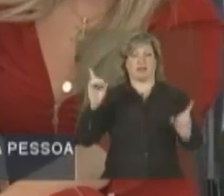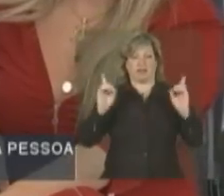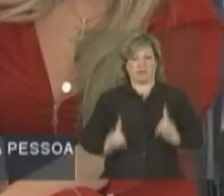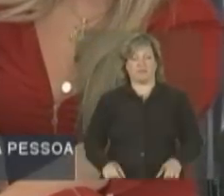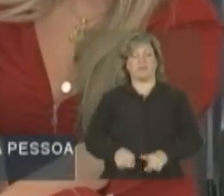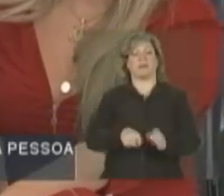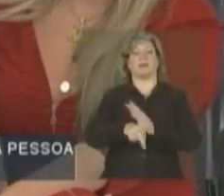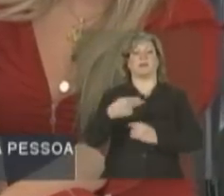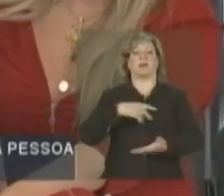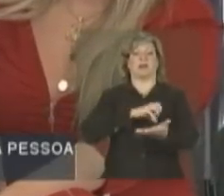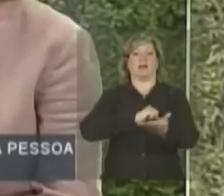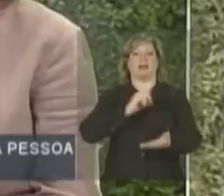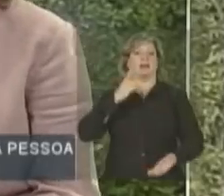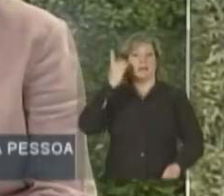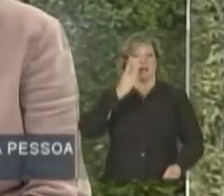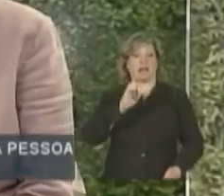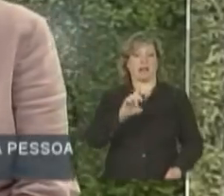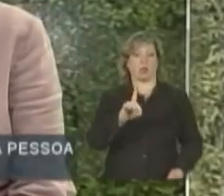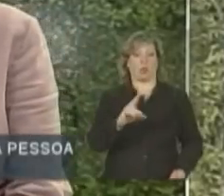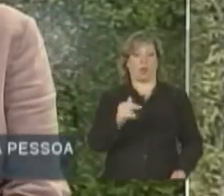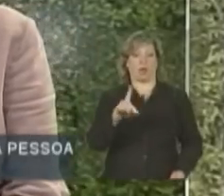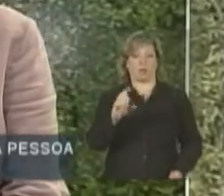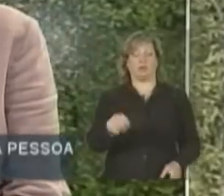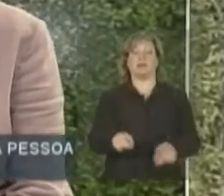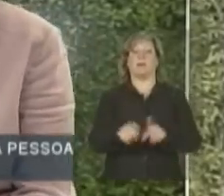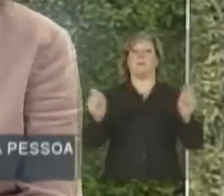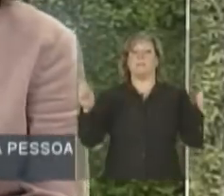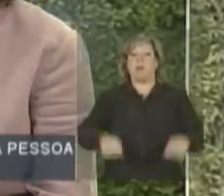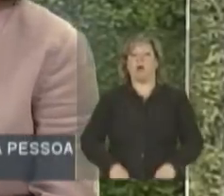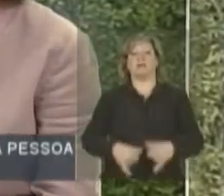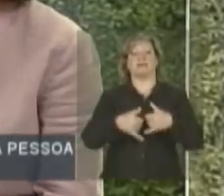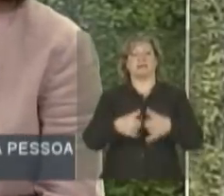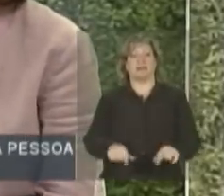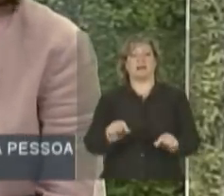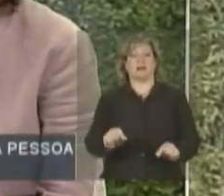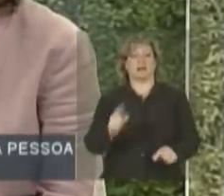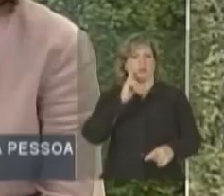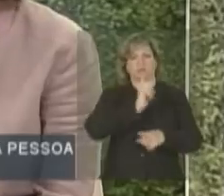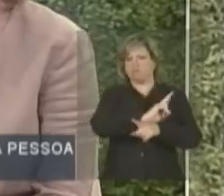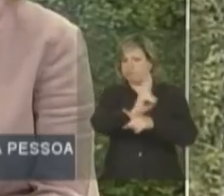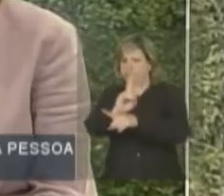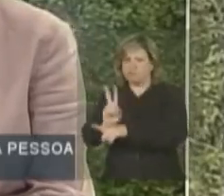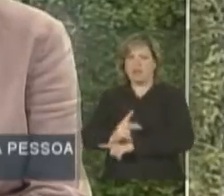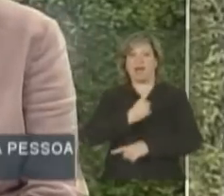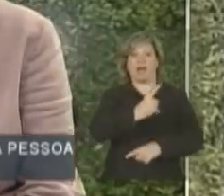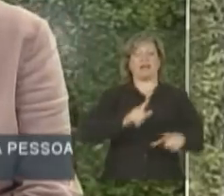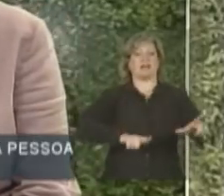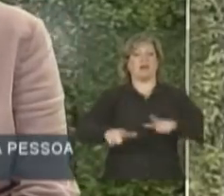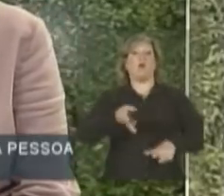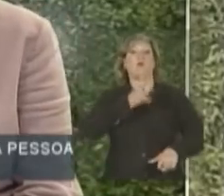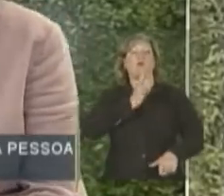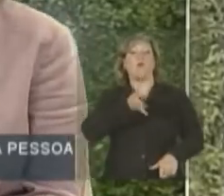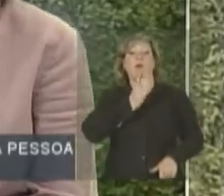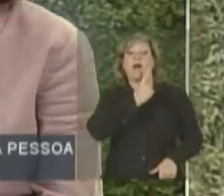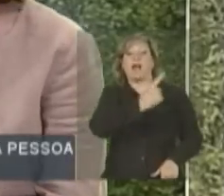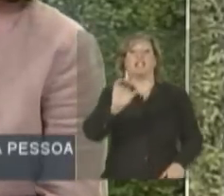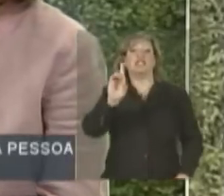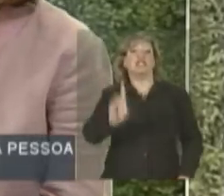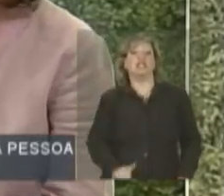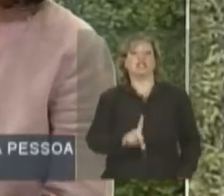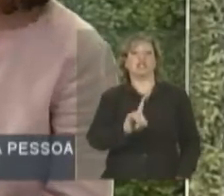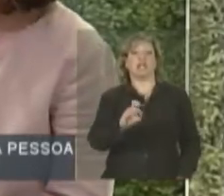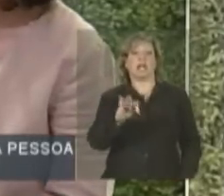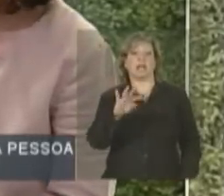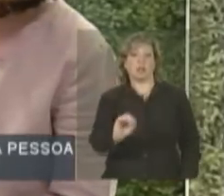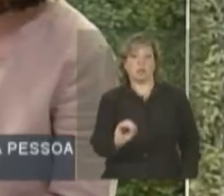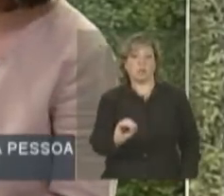deputado Eduardo Barbosa, possam estar também monitorando cada ação, conhecendo cada direito e produzindo